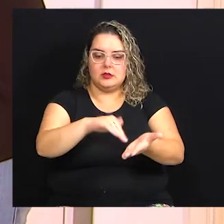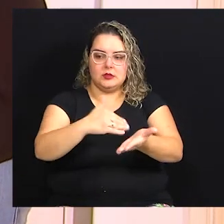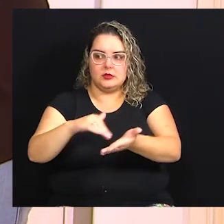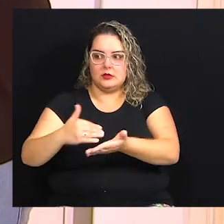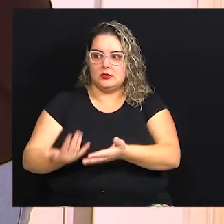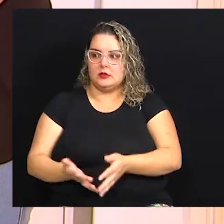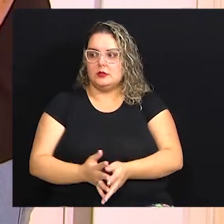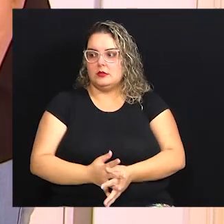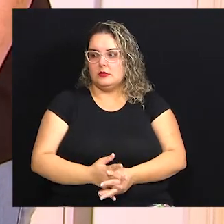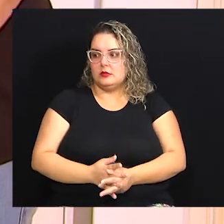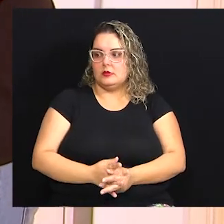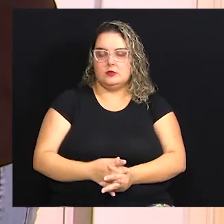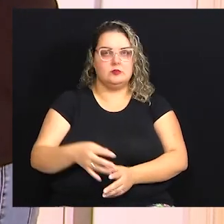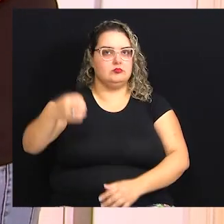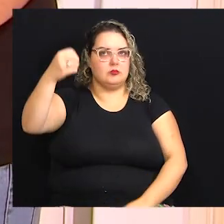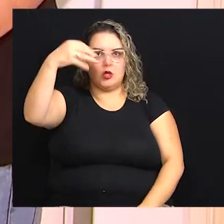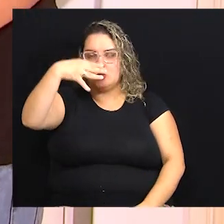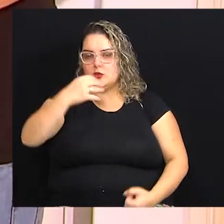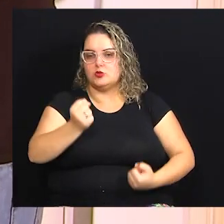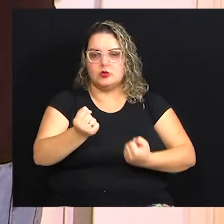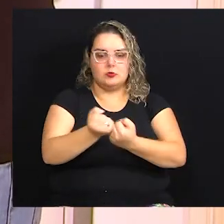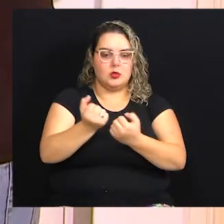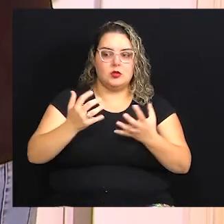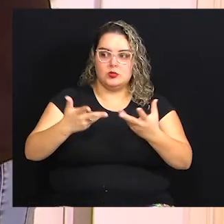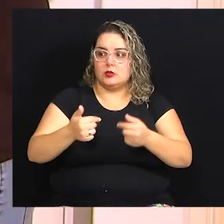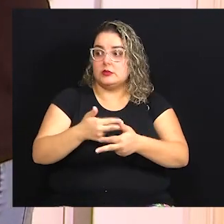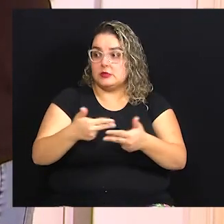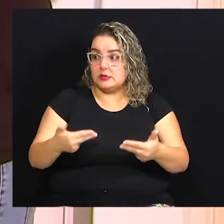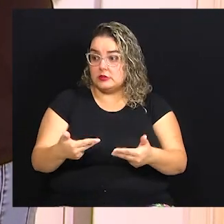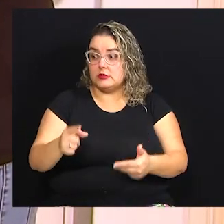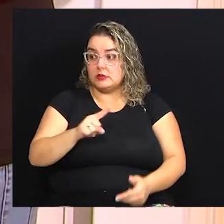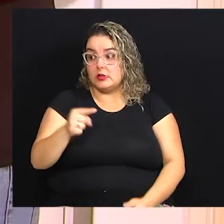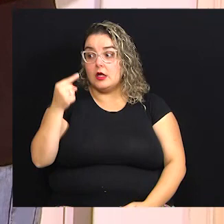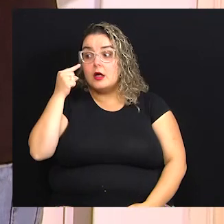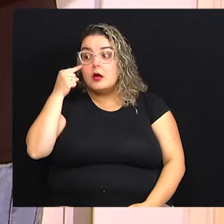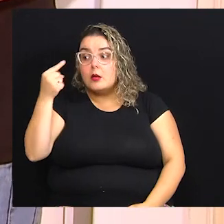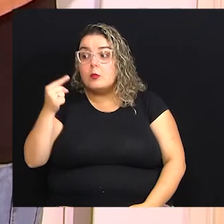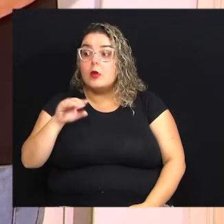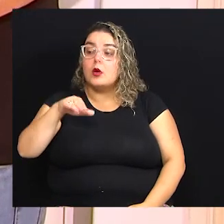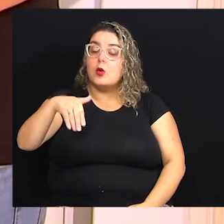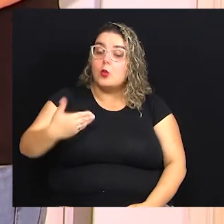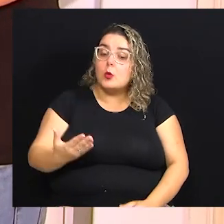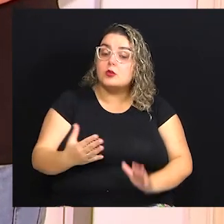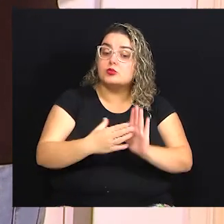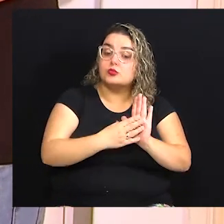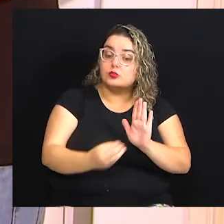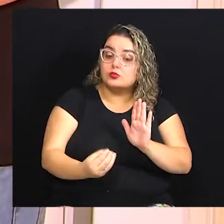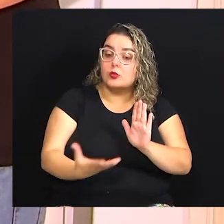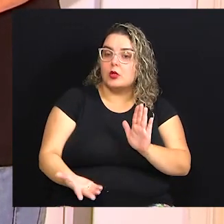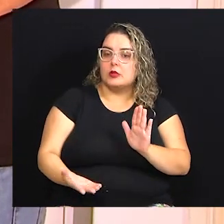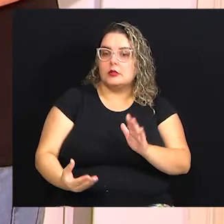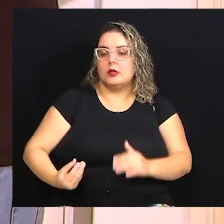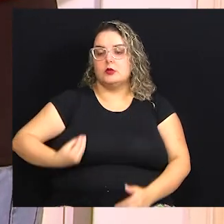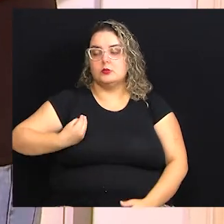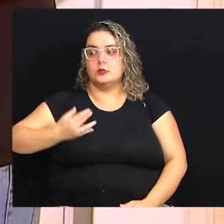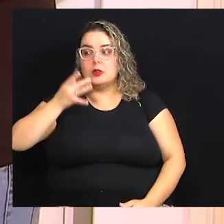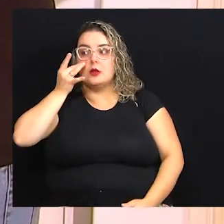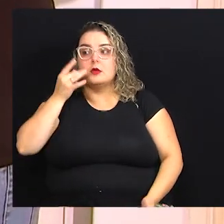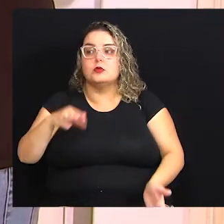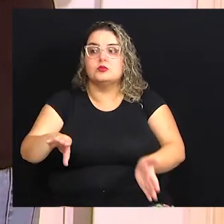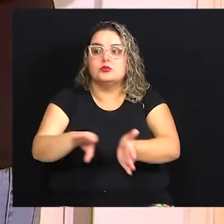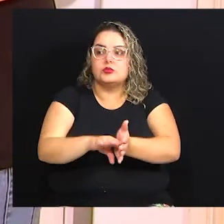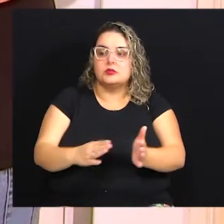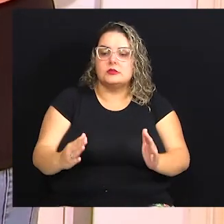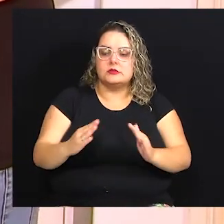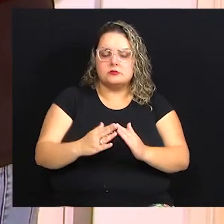escritório, luz de apoio, todas essas coisas que a gente não pensa quando está no modelo presencial. E aí quando você chega em casa